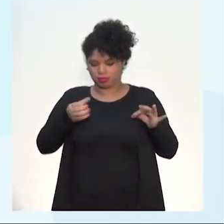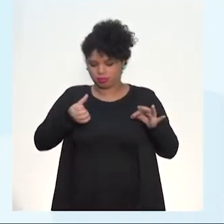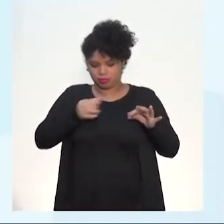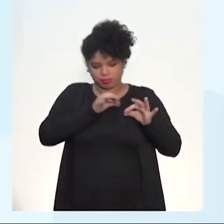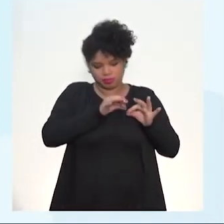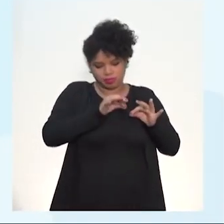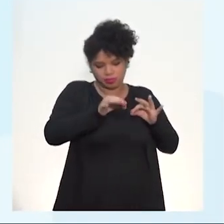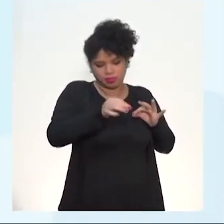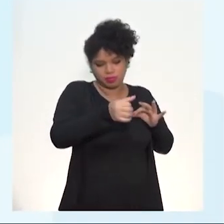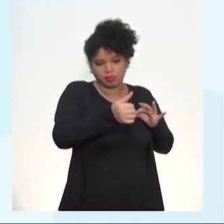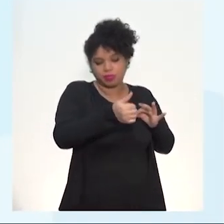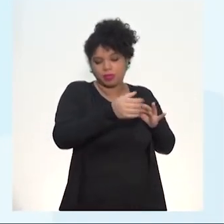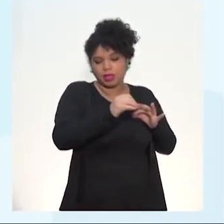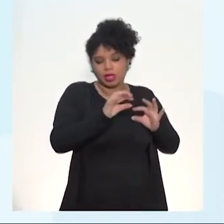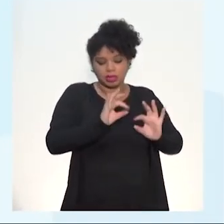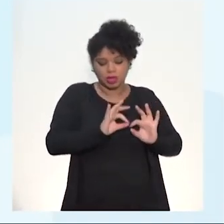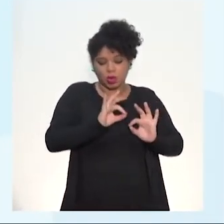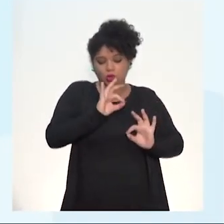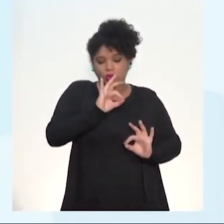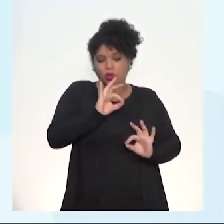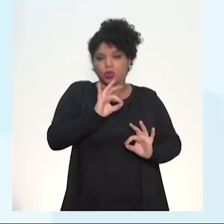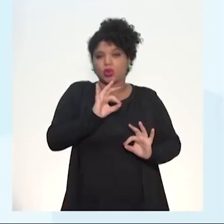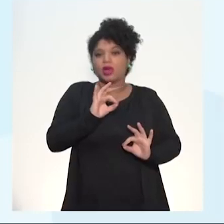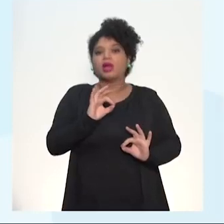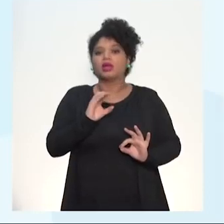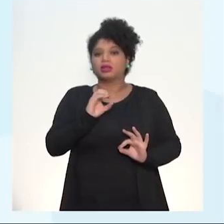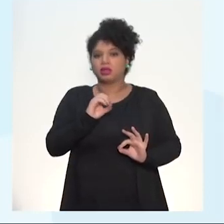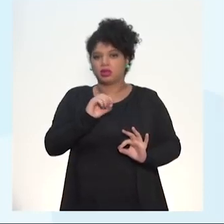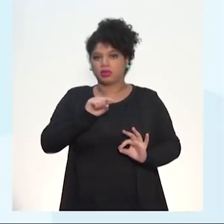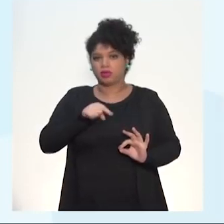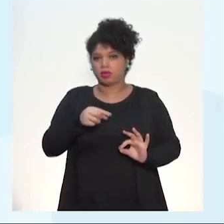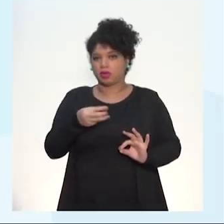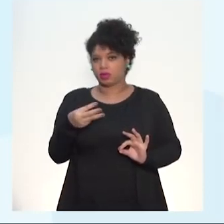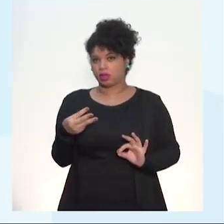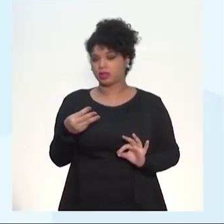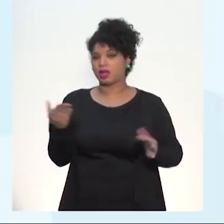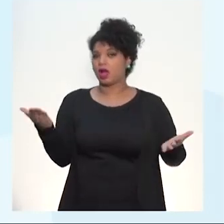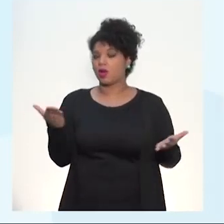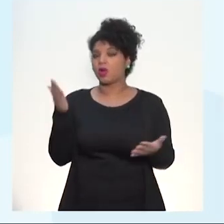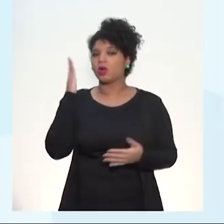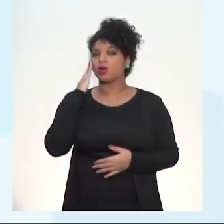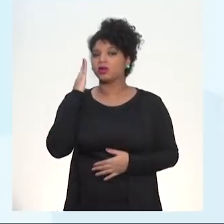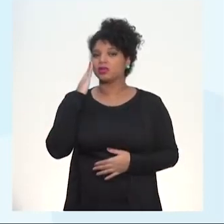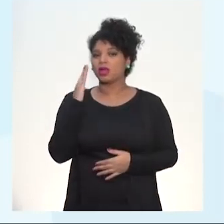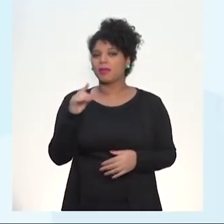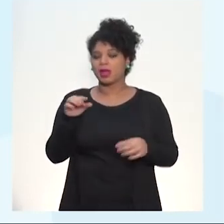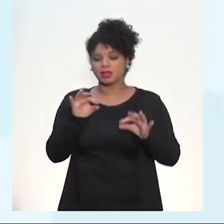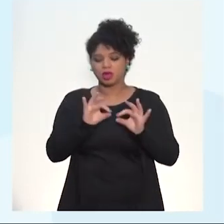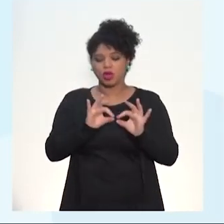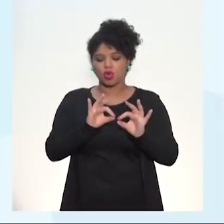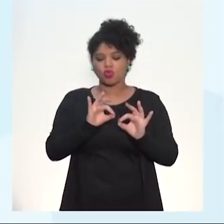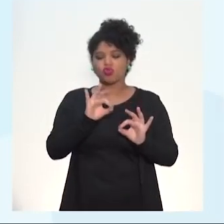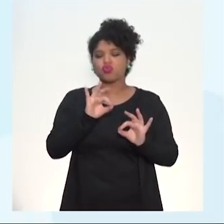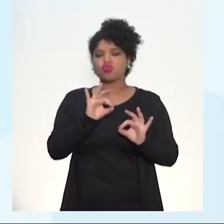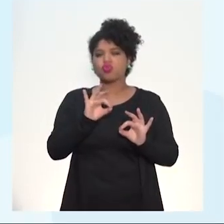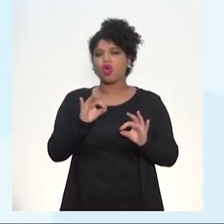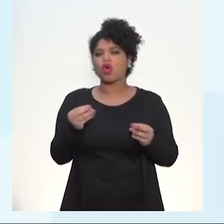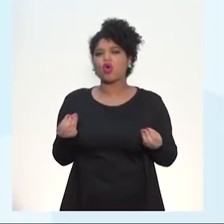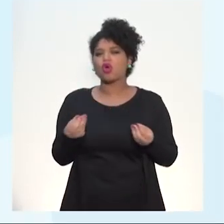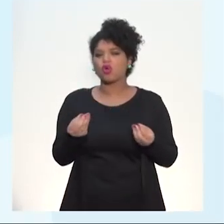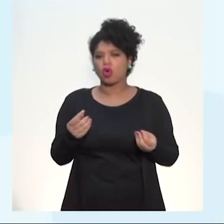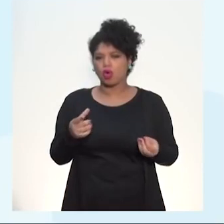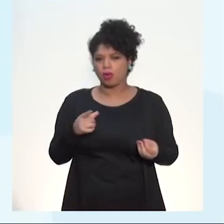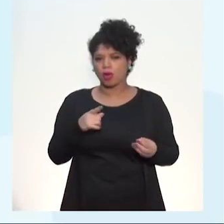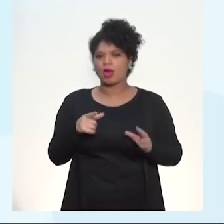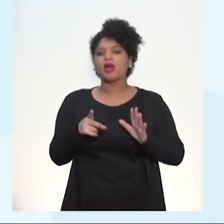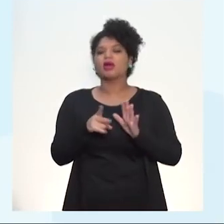e 0,3 metros. Então, eu quero saber agora qual é a capacidade dessa parte rasa de cima, ou seja, do meu